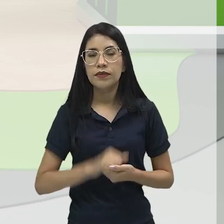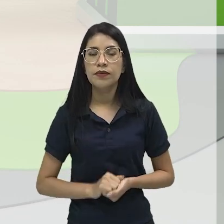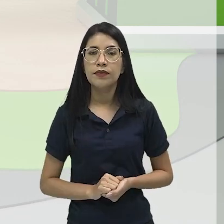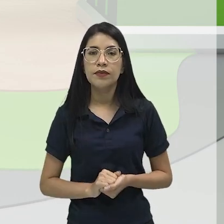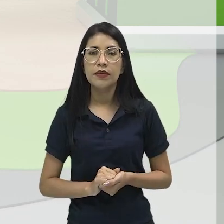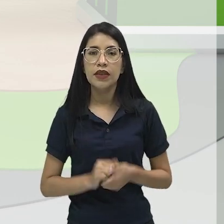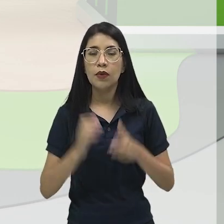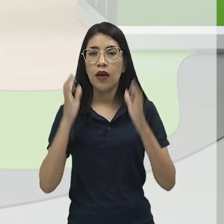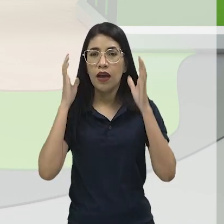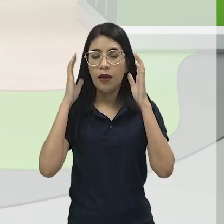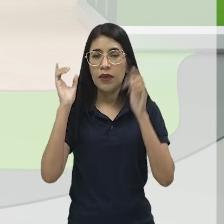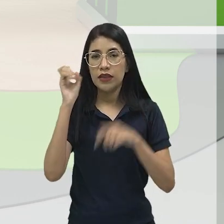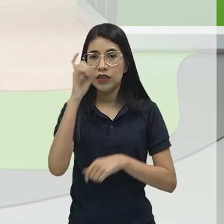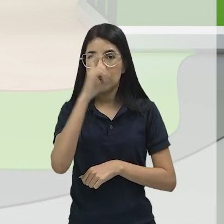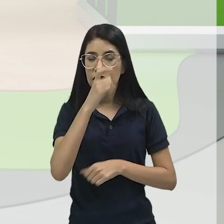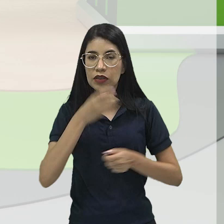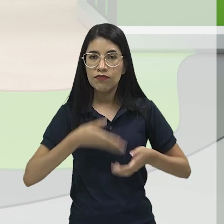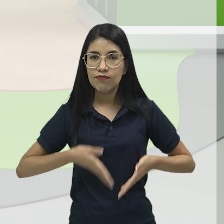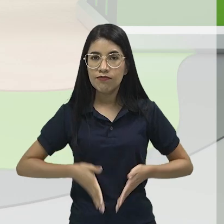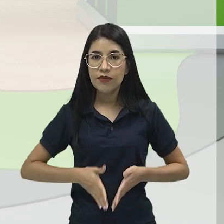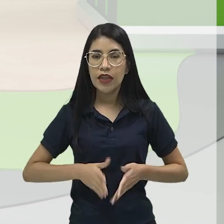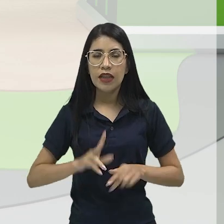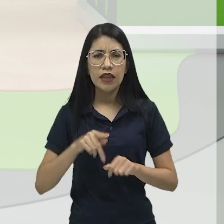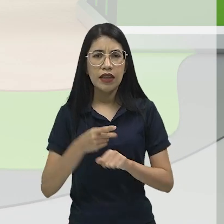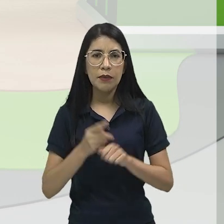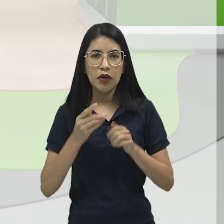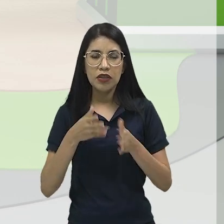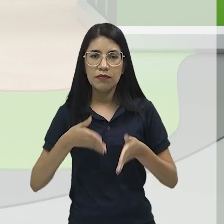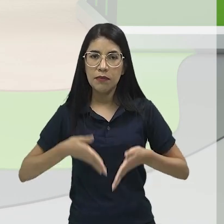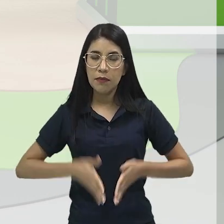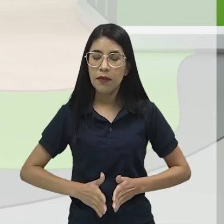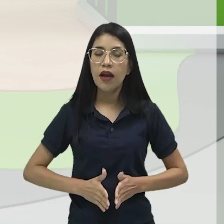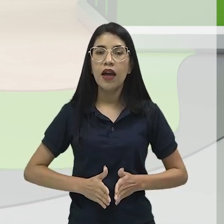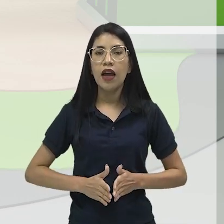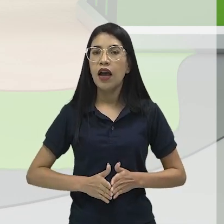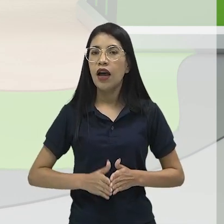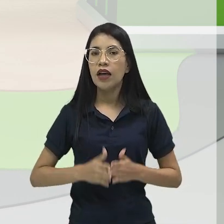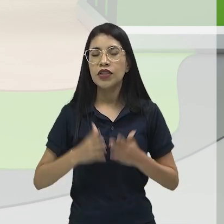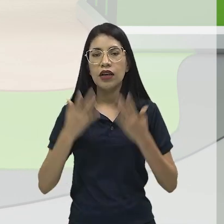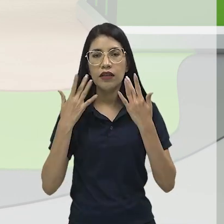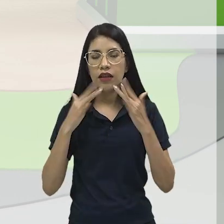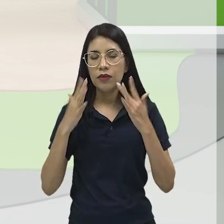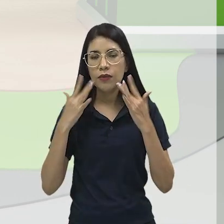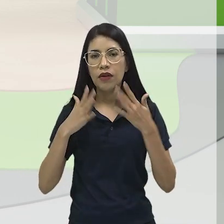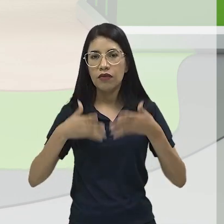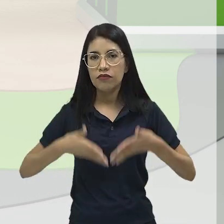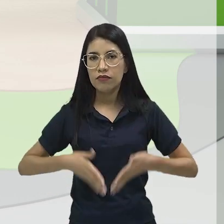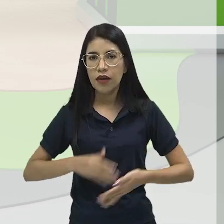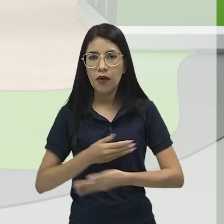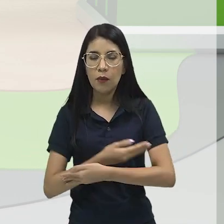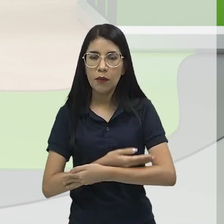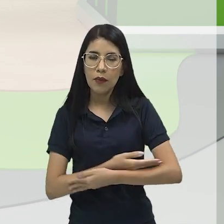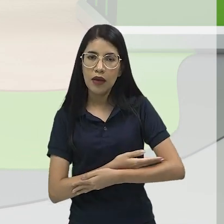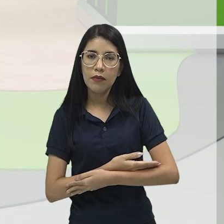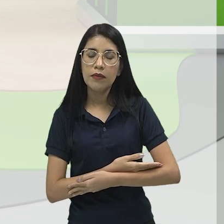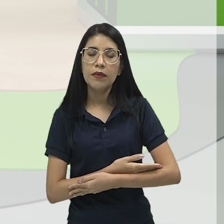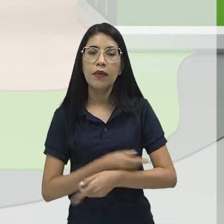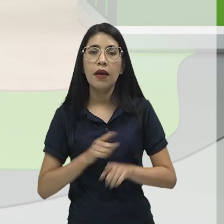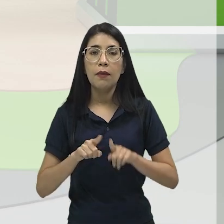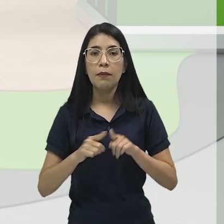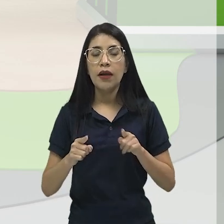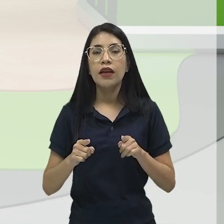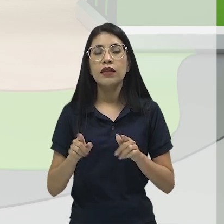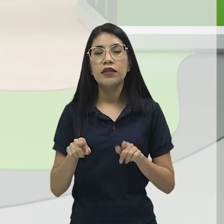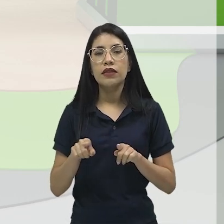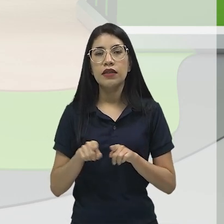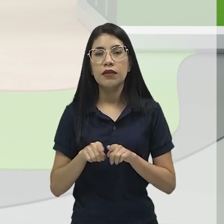Então a cabeça é a parte mais difícil. Quando ela sai, o bebê ele sai de forma natural. Claro que nesse caso